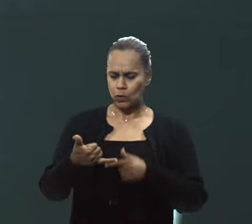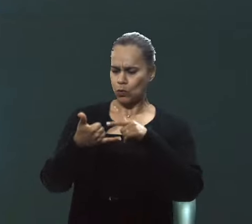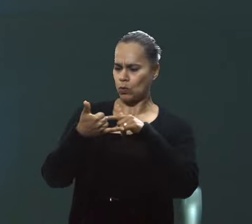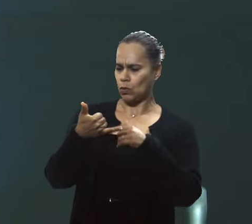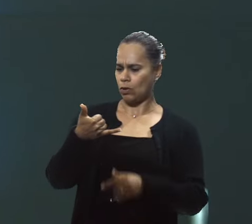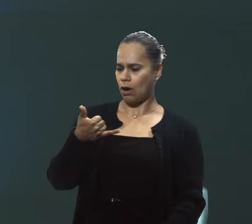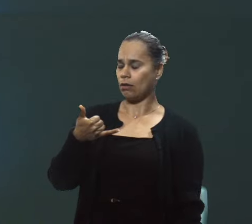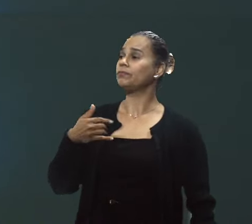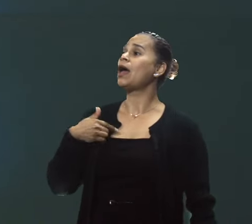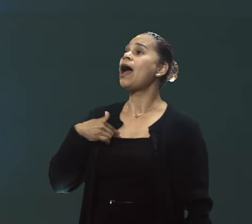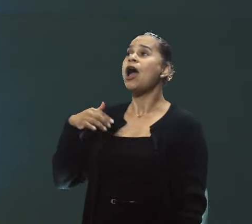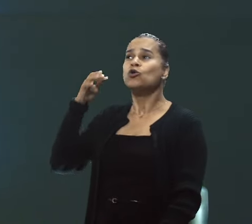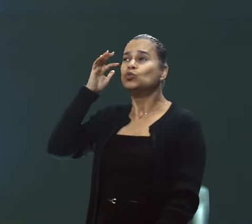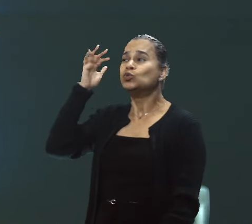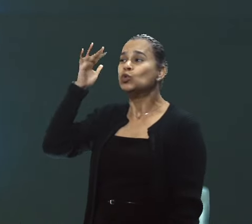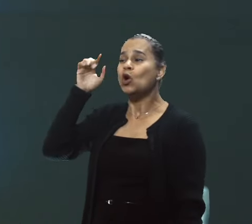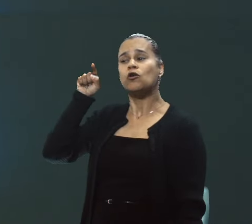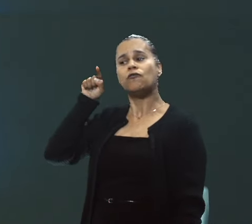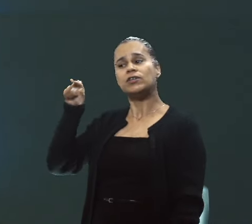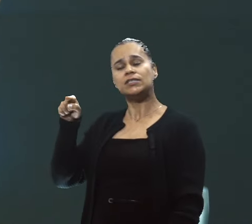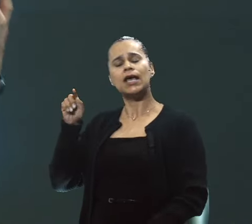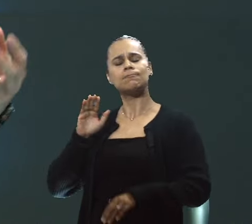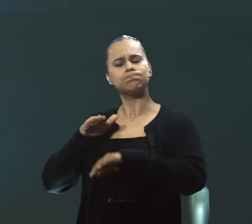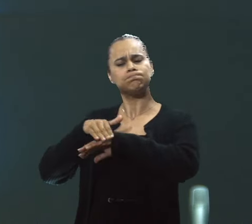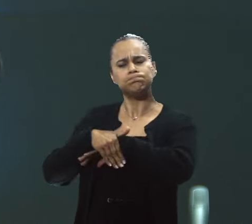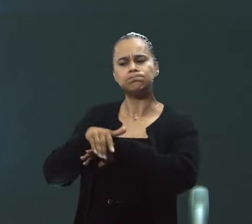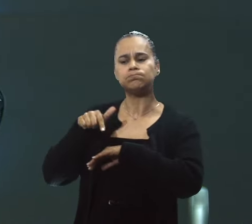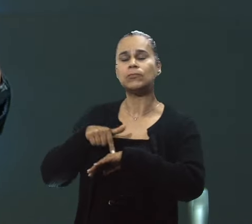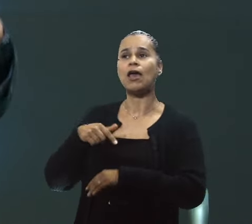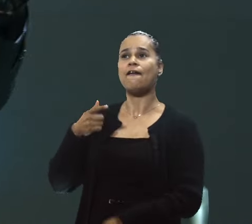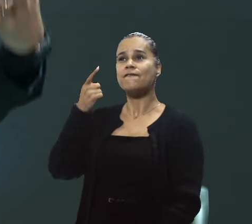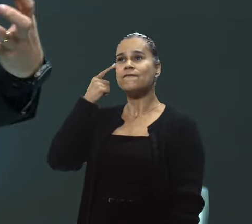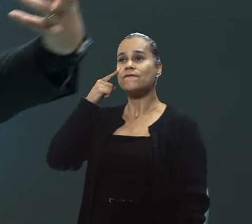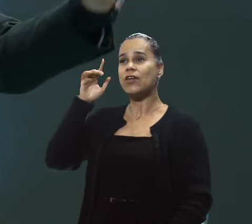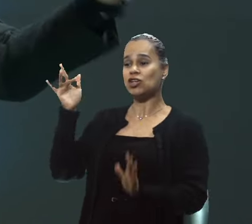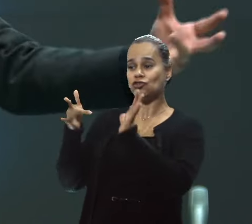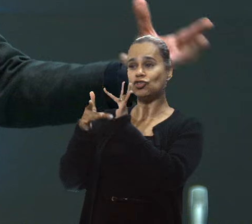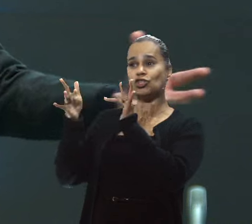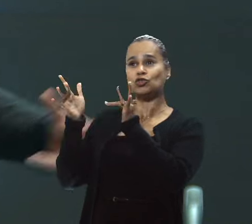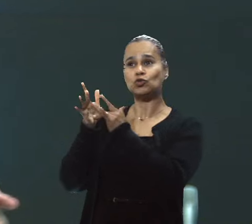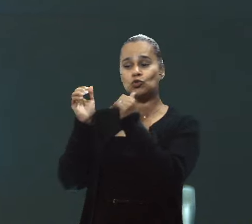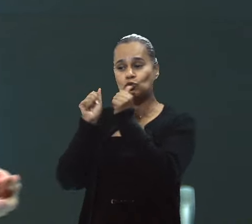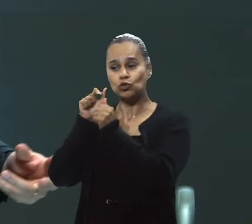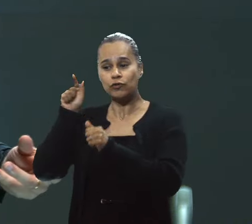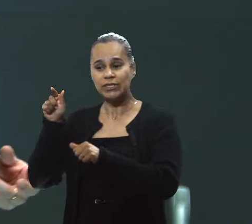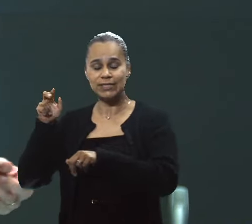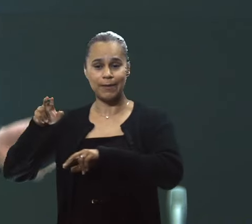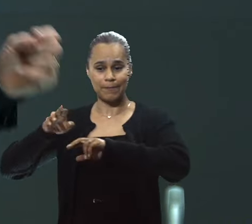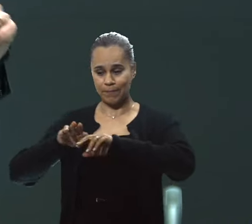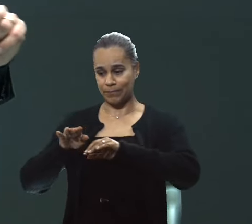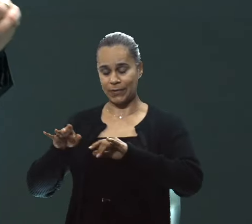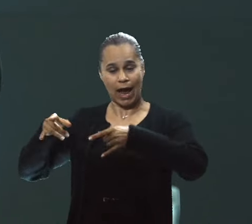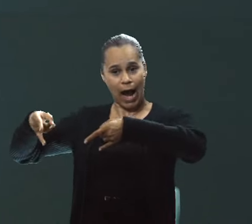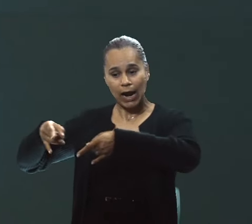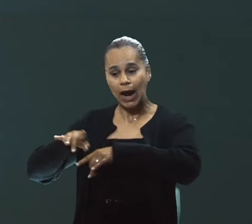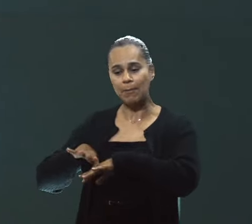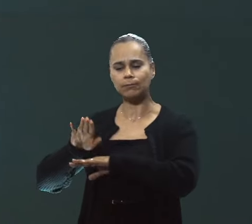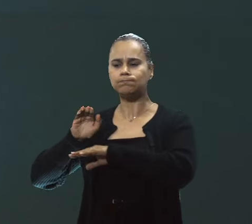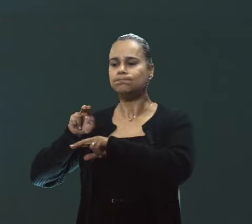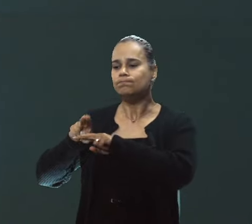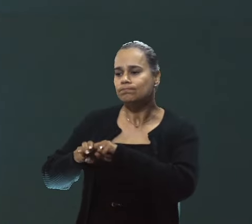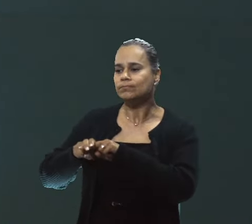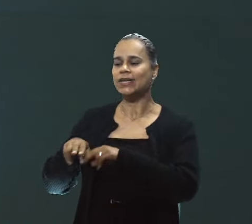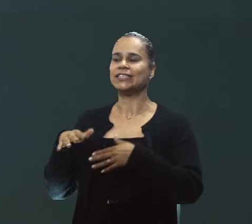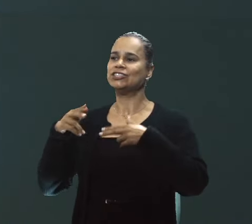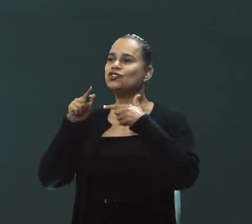noite. E ele falou: eu vi Deus, Jesus do teu lado na cama, sorrindo para você. E aí ele dizia: Deus manda